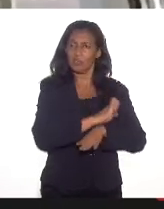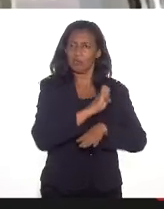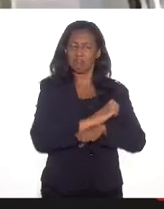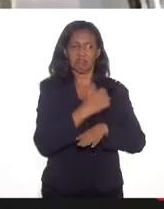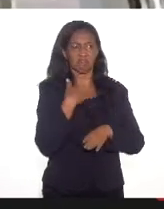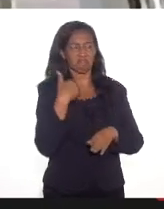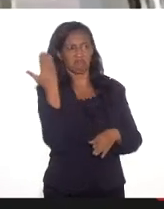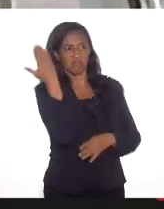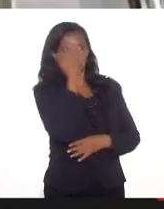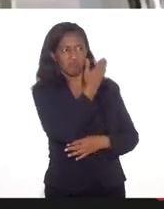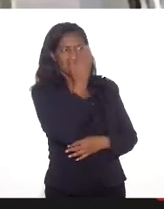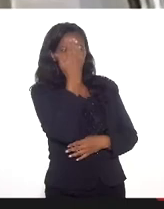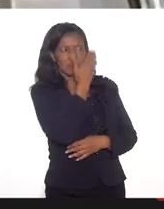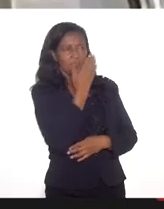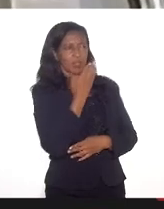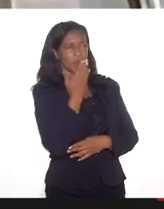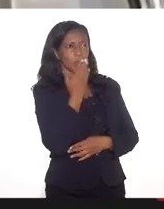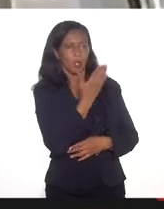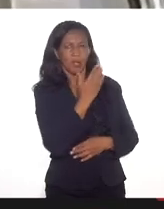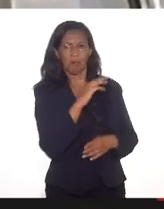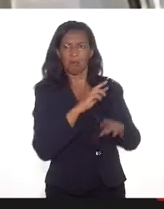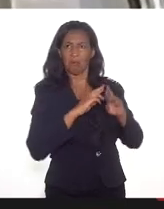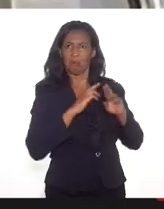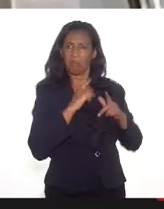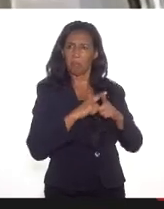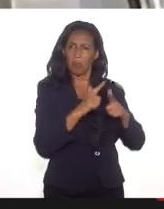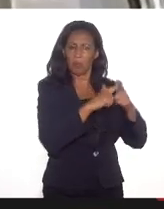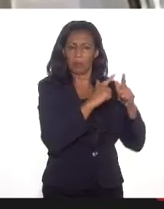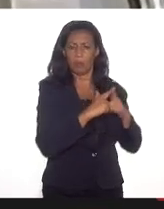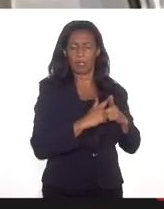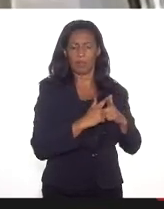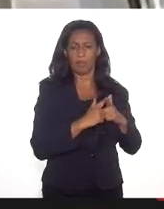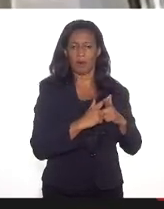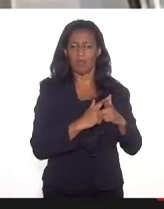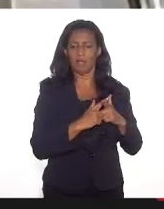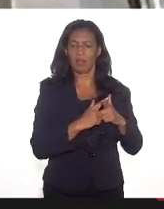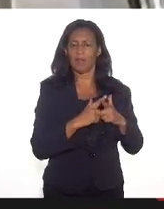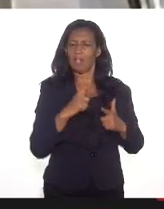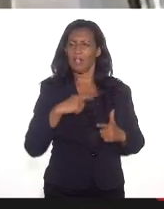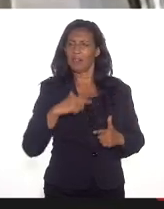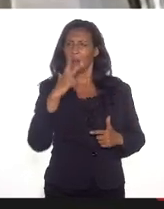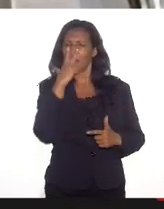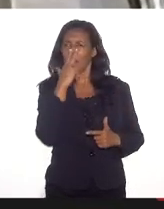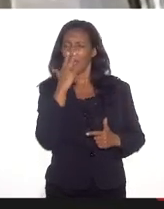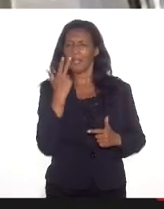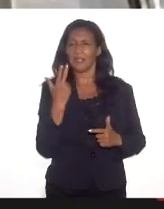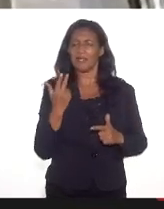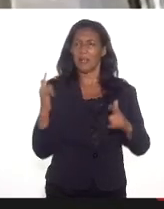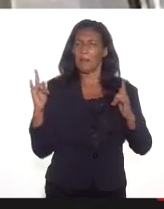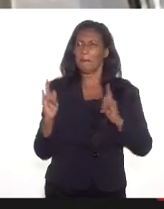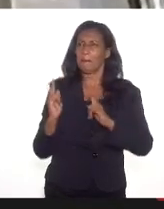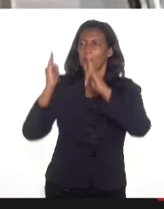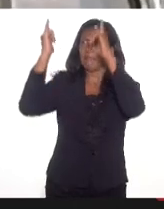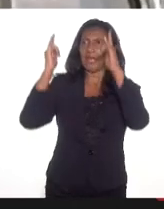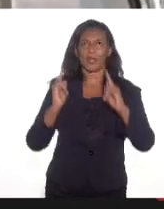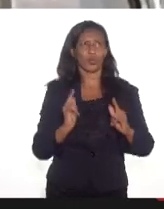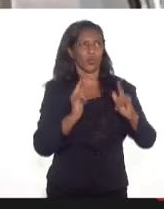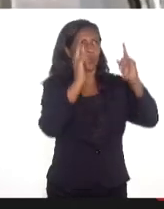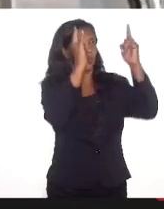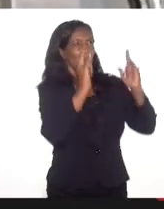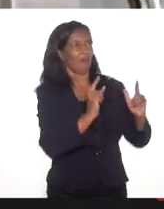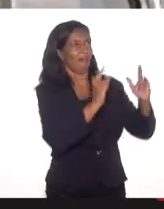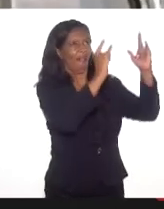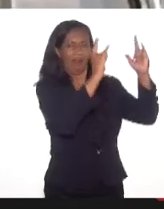não vejo o mesmo tipo de situação até onde parece aglomerado centenas de prédios tem aí uma ordem